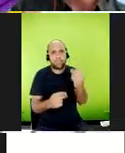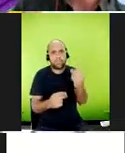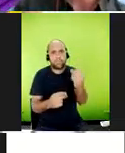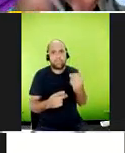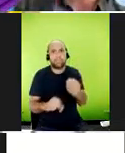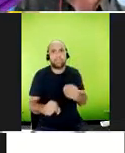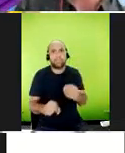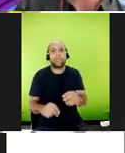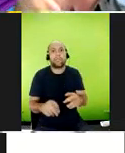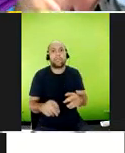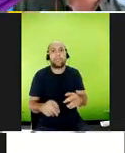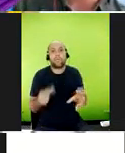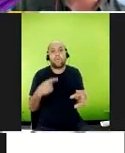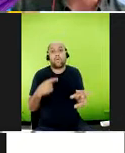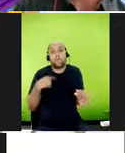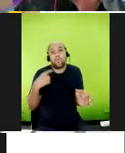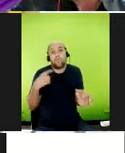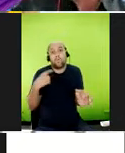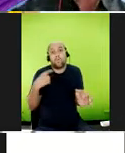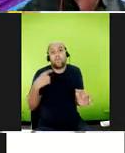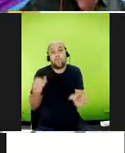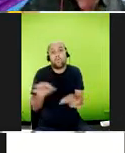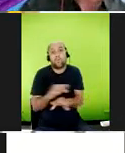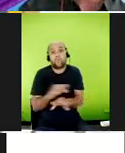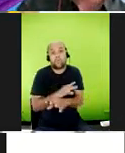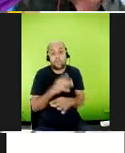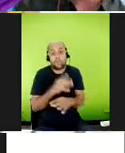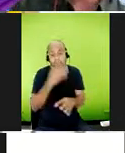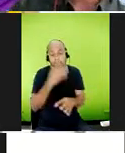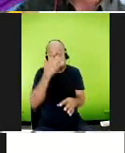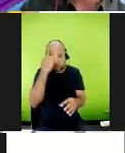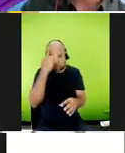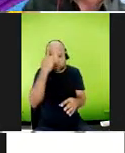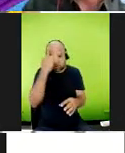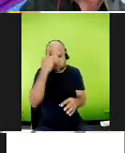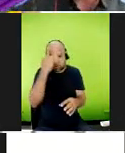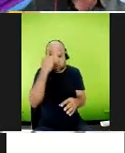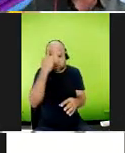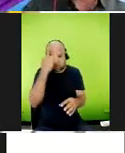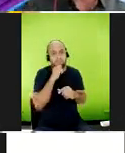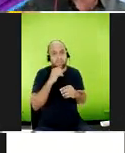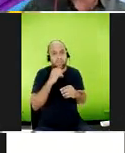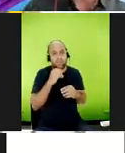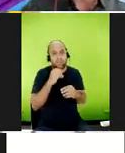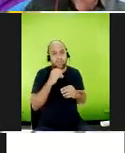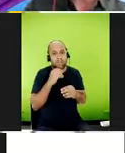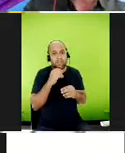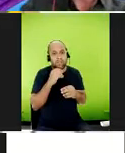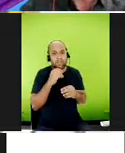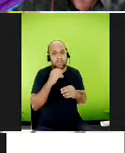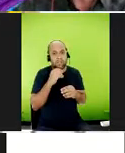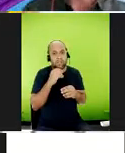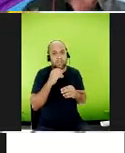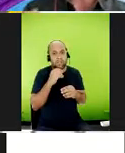contrário trouxeram importamos europeus é que já vinham de uma história de sujeito ou italiano alemão japonês